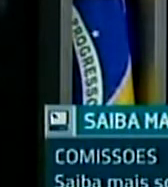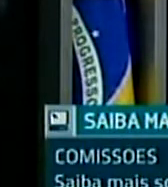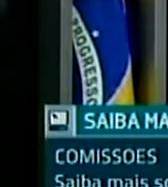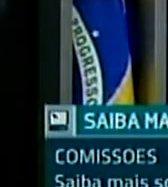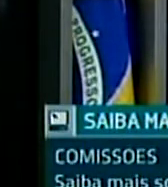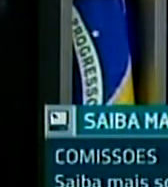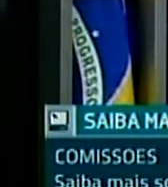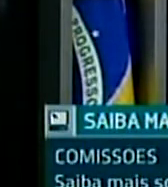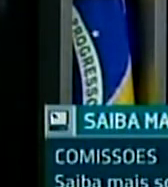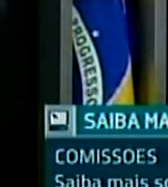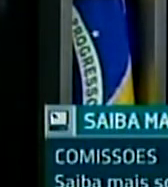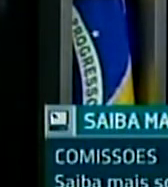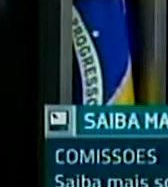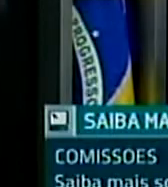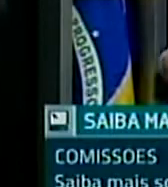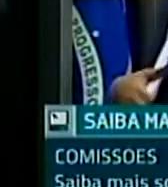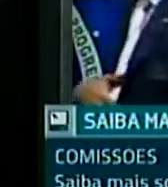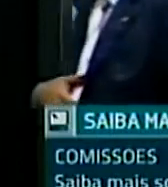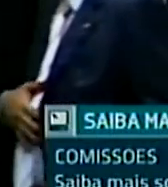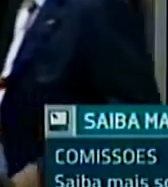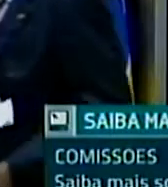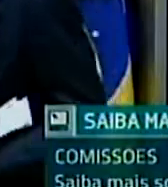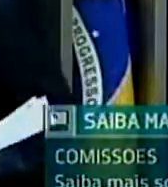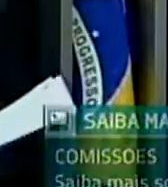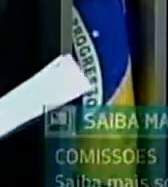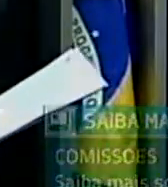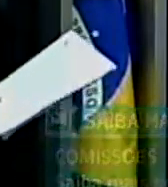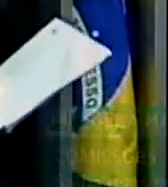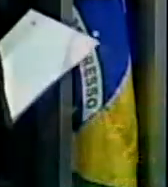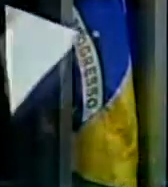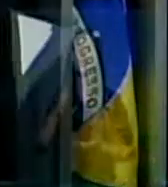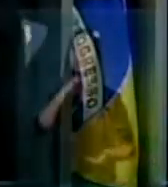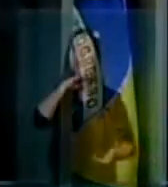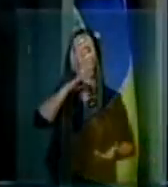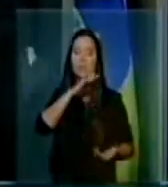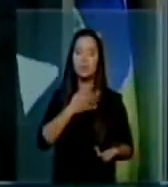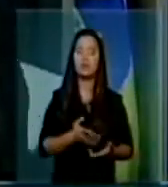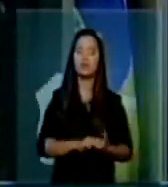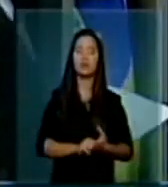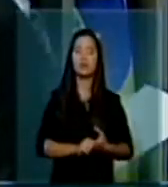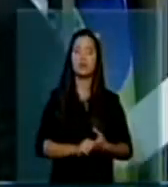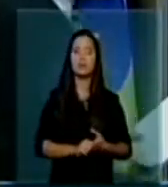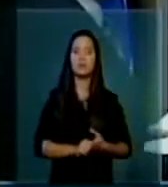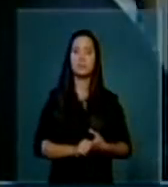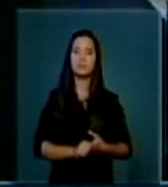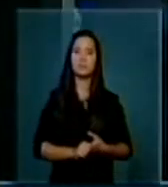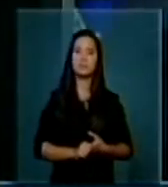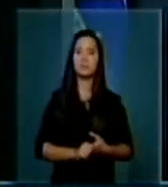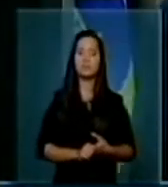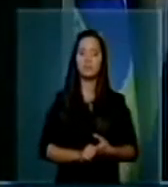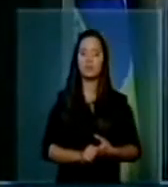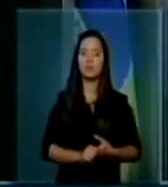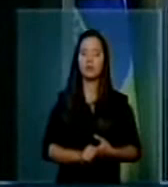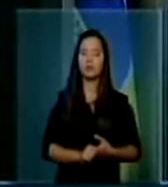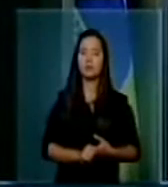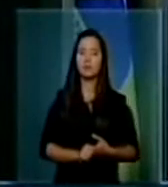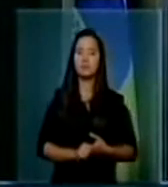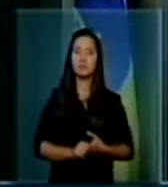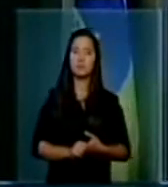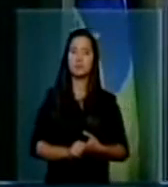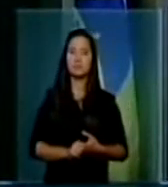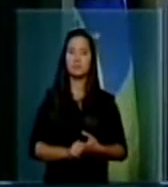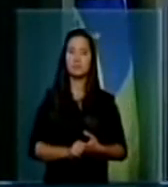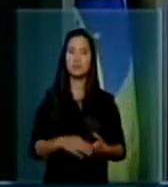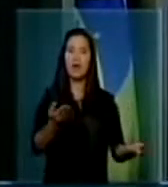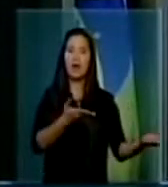população sente do atendimento ruim, do atendimento fixando lá e não na Constituição.